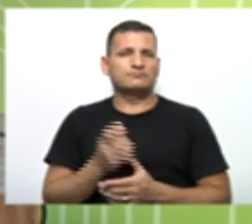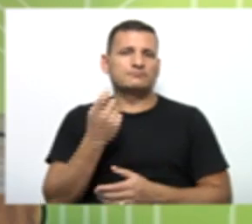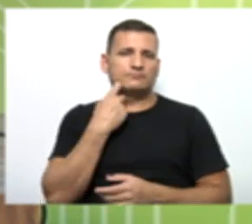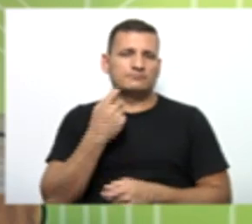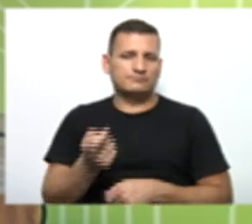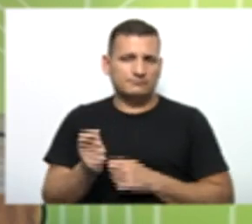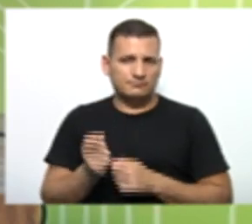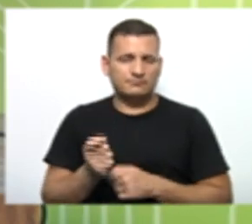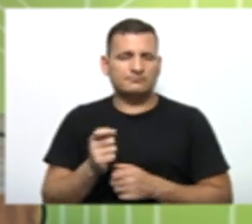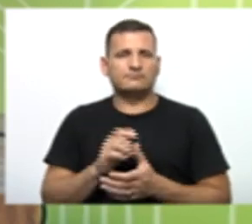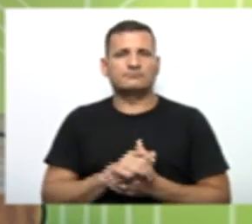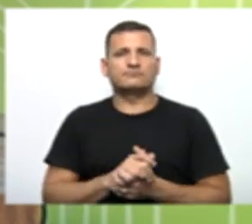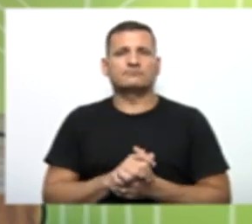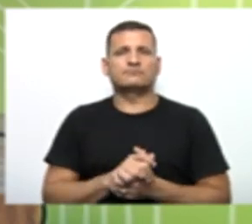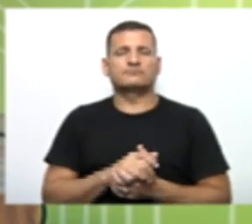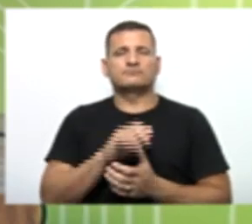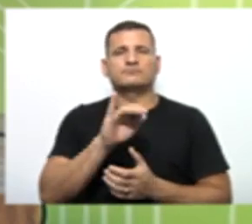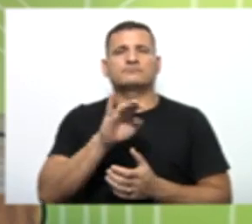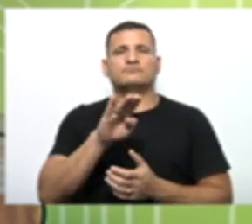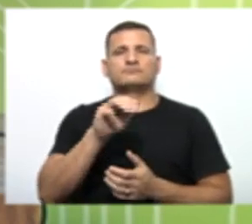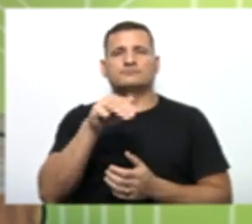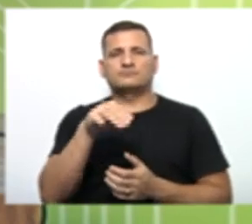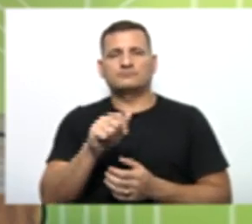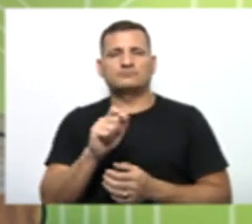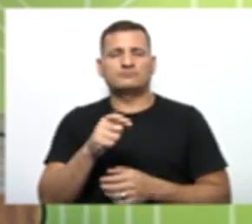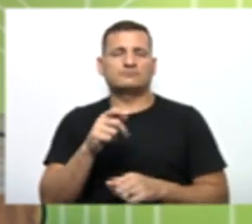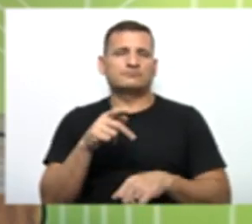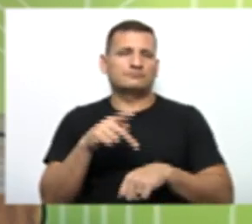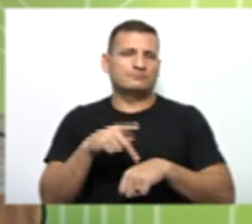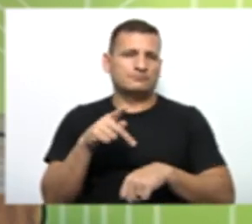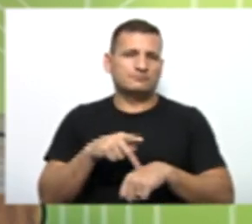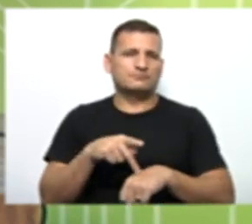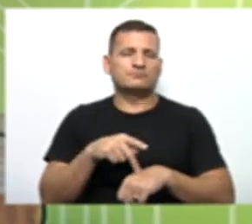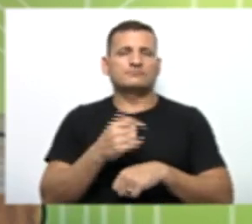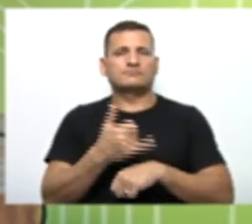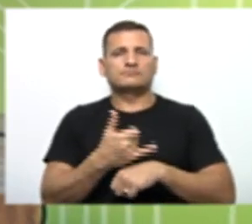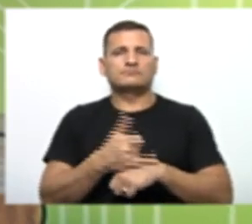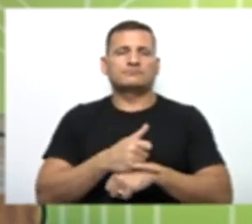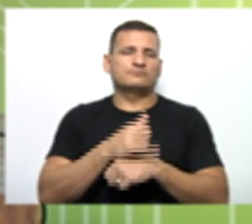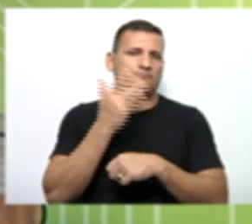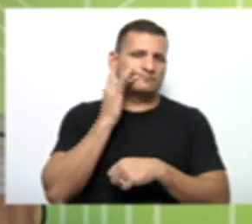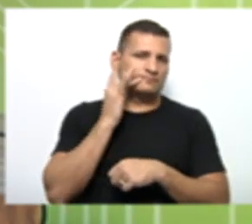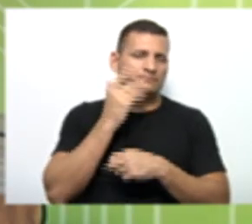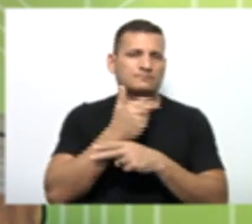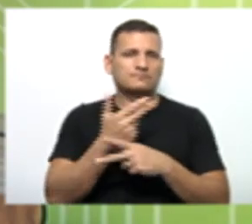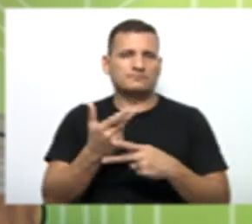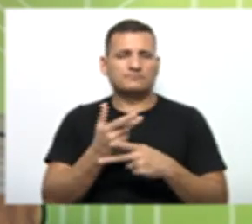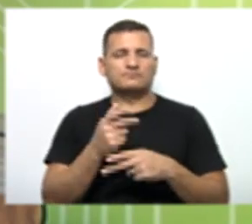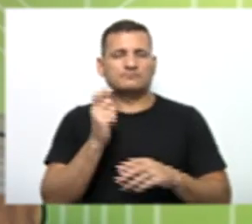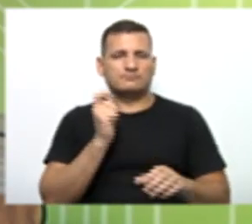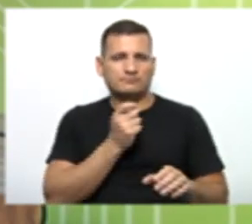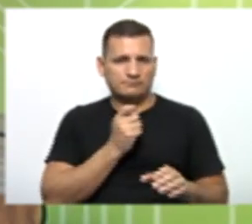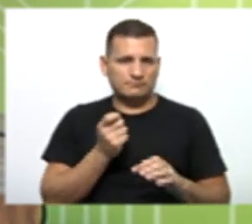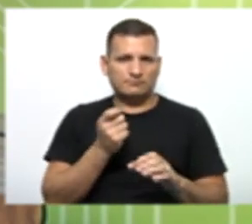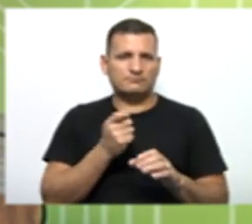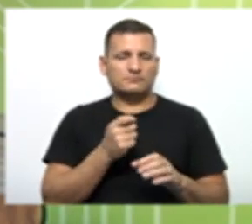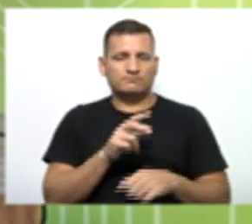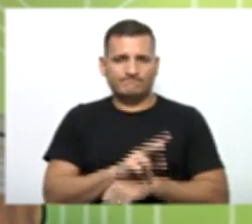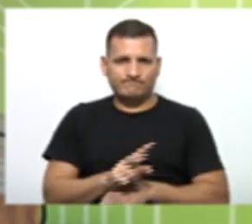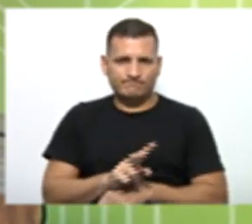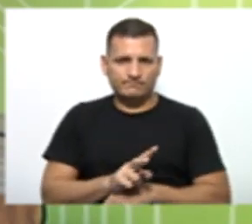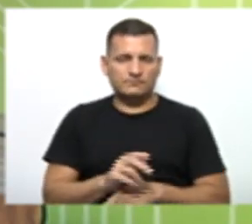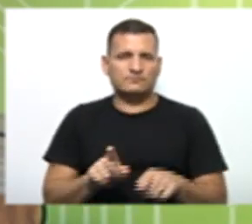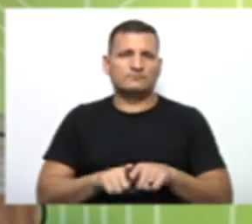rios. Nós vemos o IBAMA fiscalizando a retirada de minérios. Nós vemos o IBAMA fiscalizando desmatamento. É porque ele é